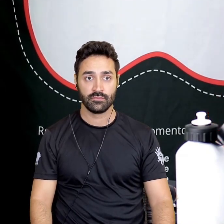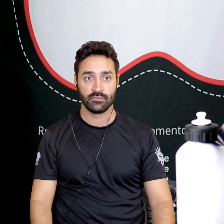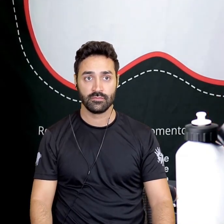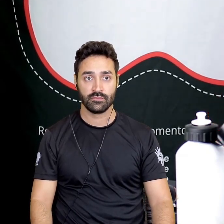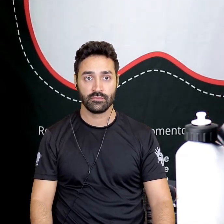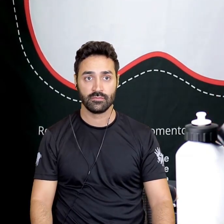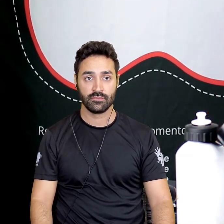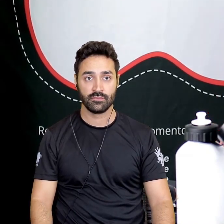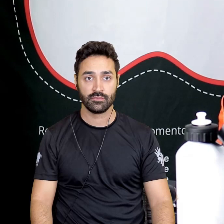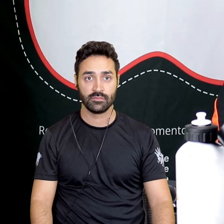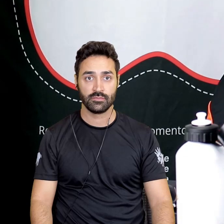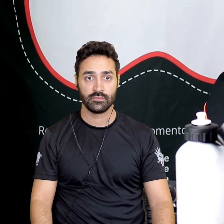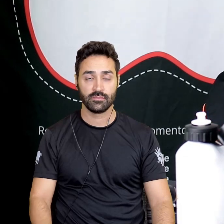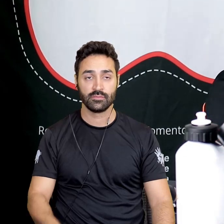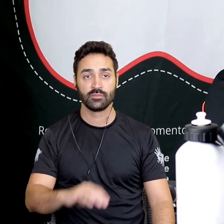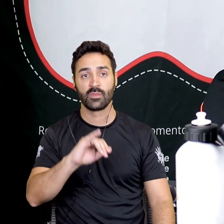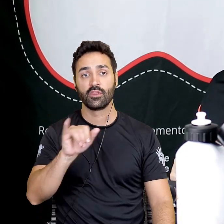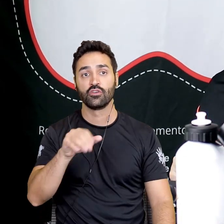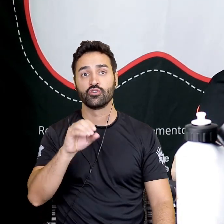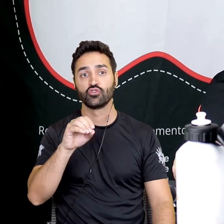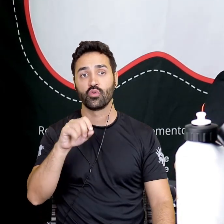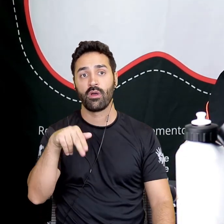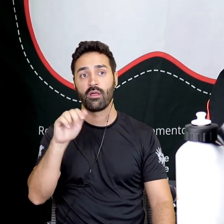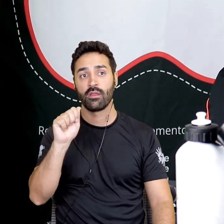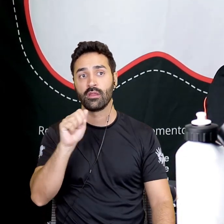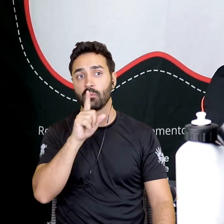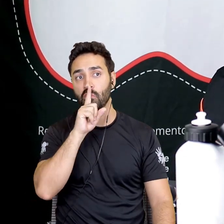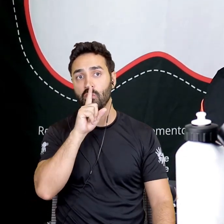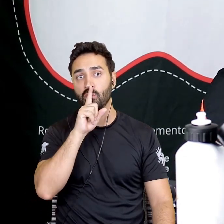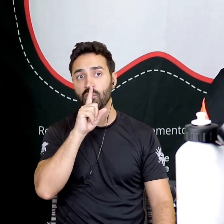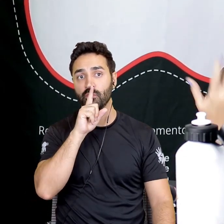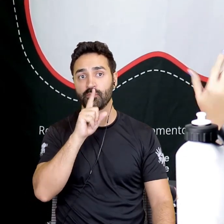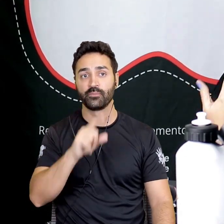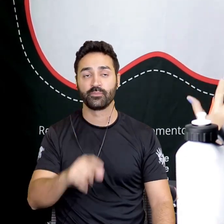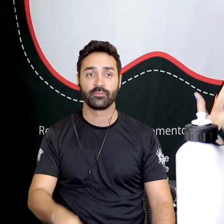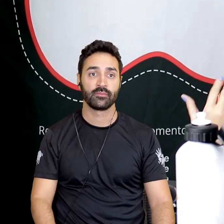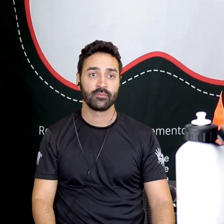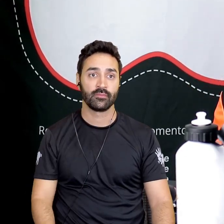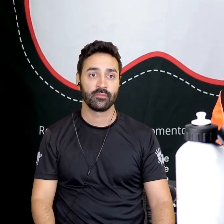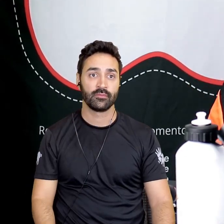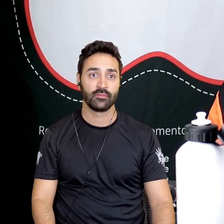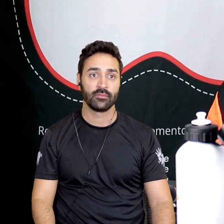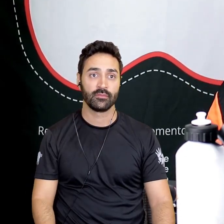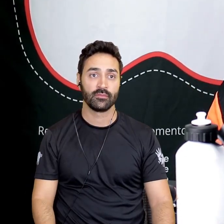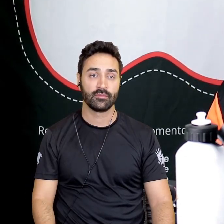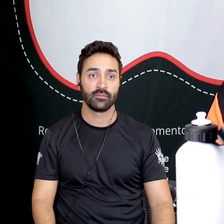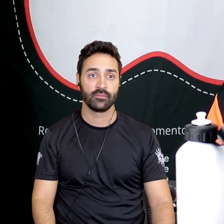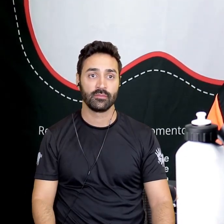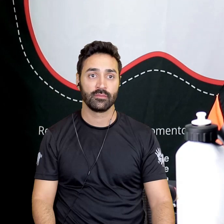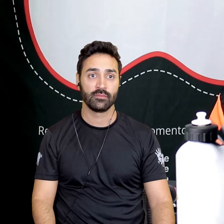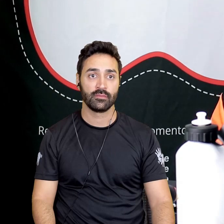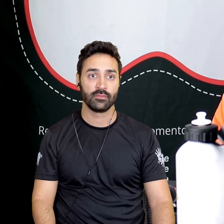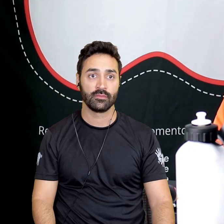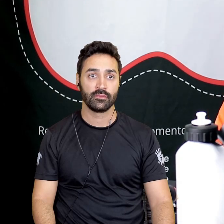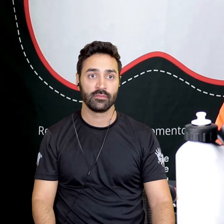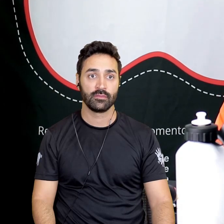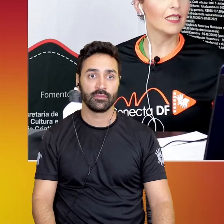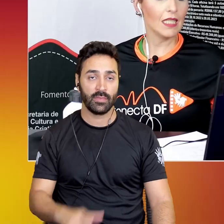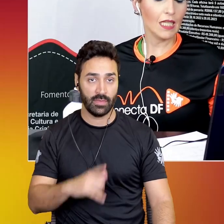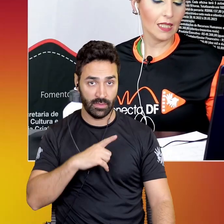Seu microfone ainda está fechado. Vamos lá, pessoal, abrindo as câmeras. Tá